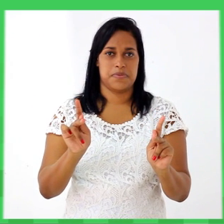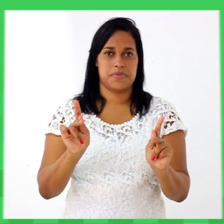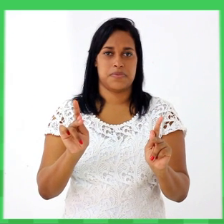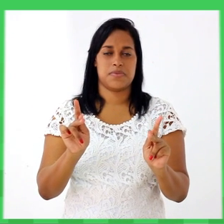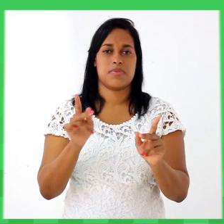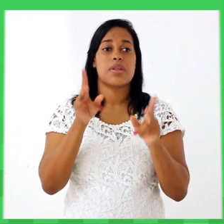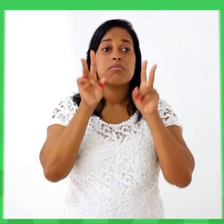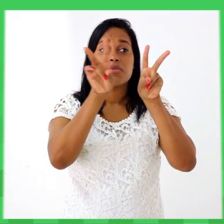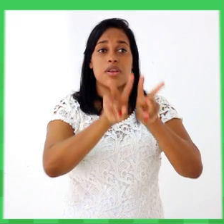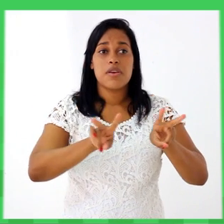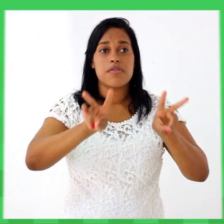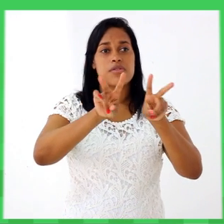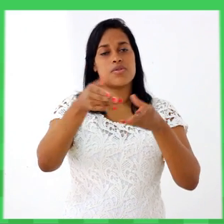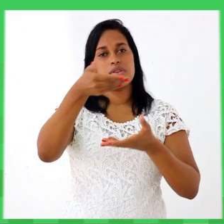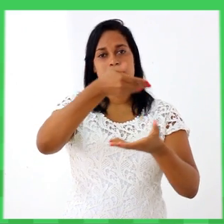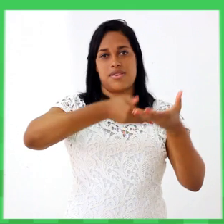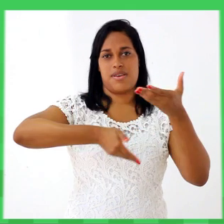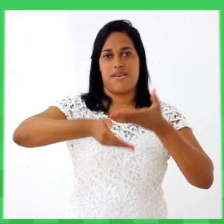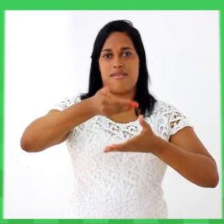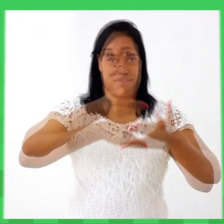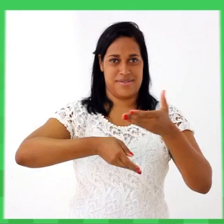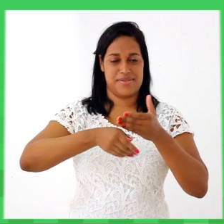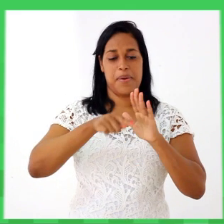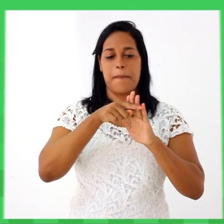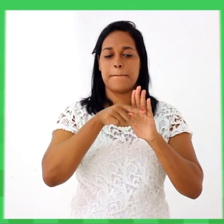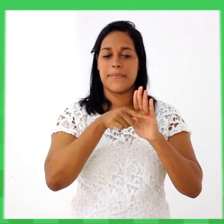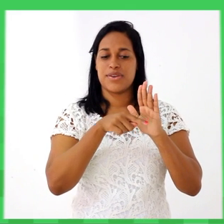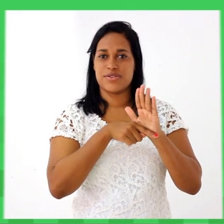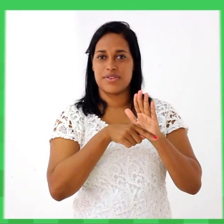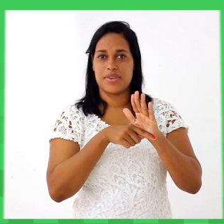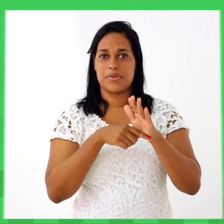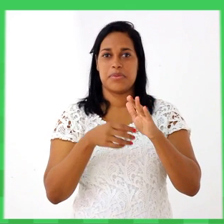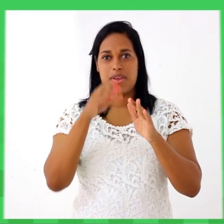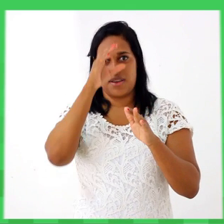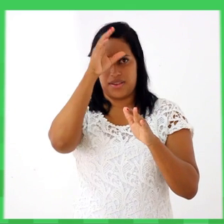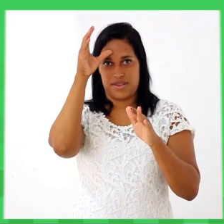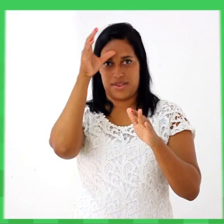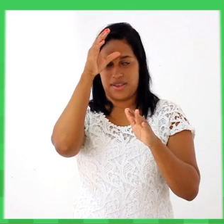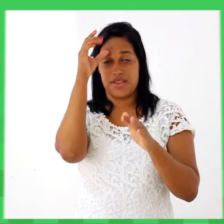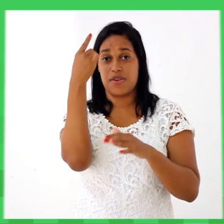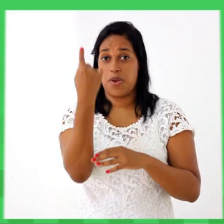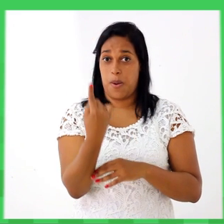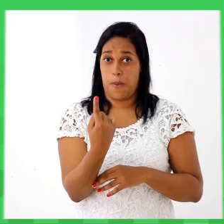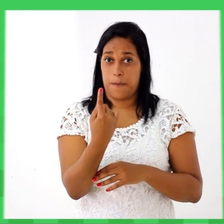para visualizar a relação de projeto para empregados. Então, um